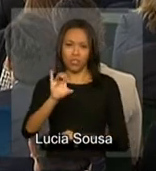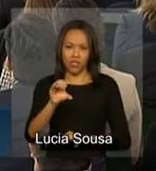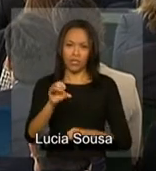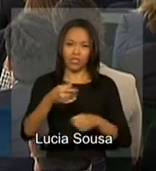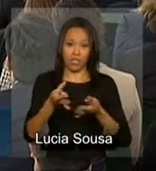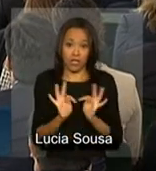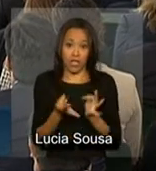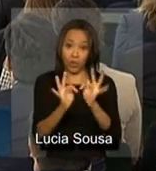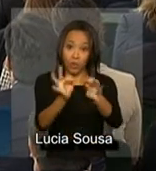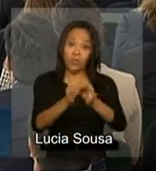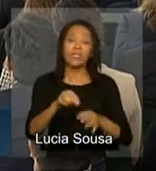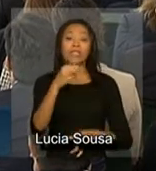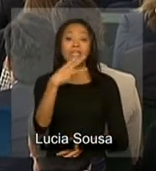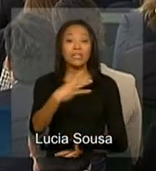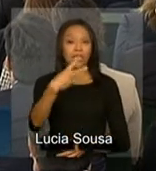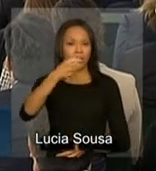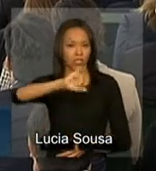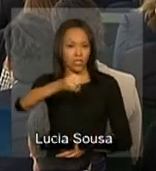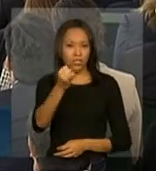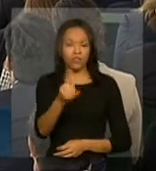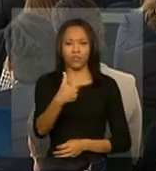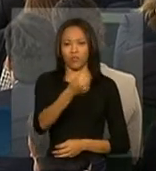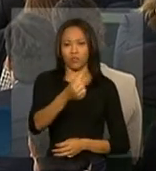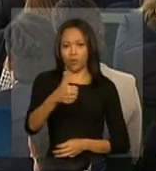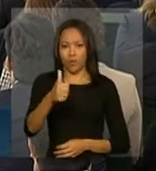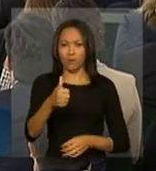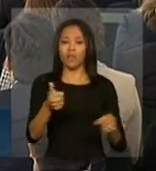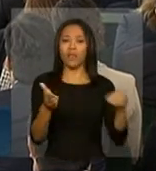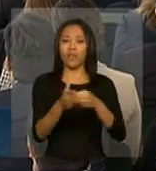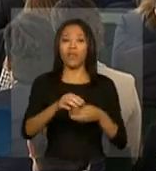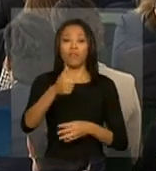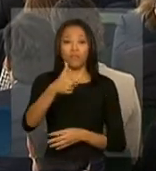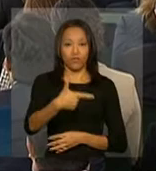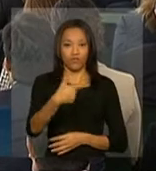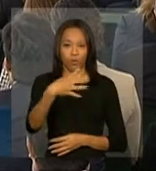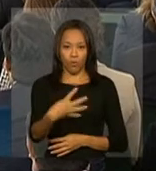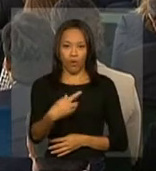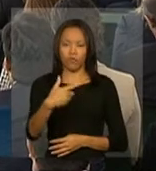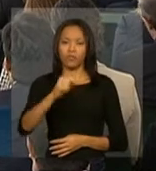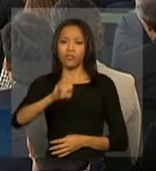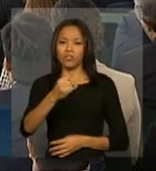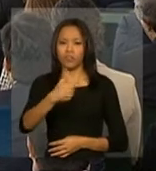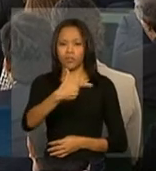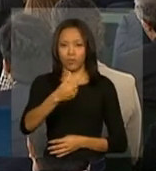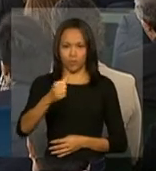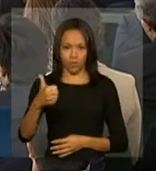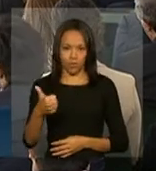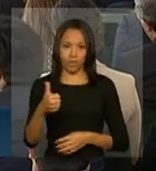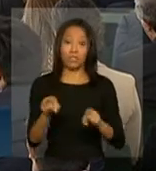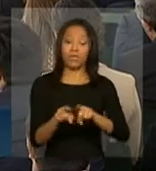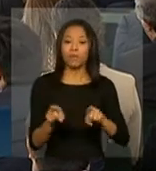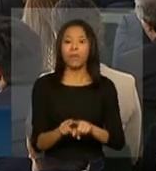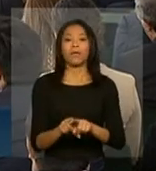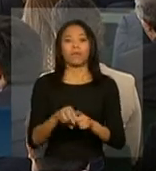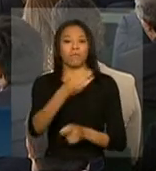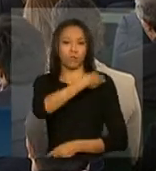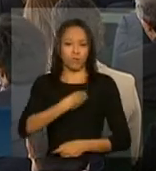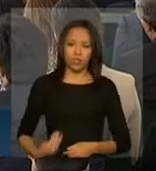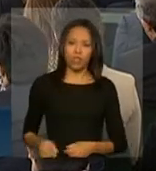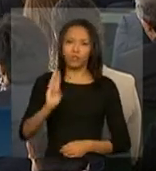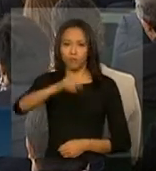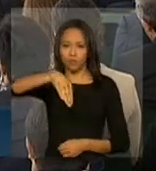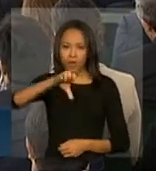Tecnologia, 3 de janeiro de 2011 a 24 de janeiro de 2012. Ministro da Educação,